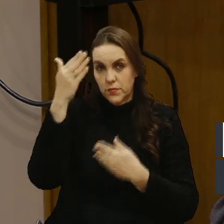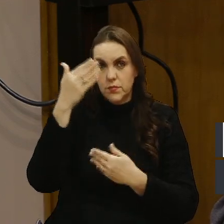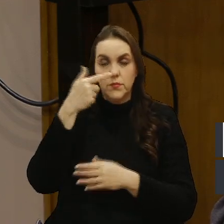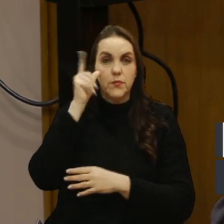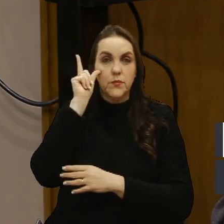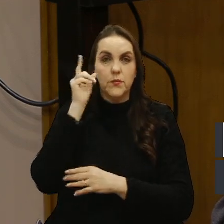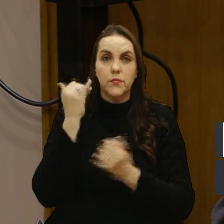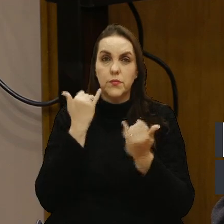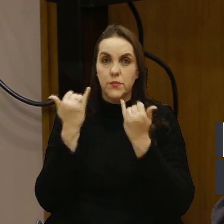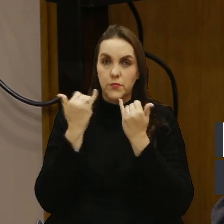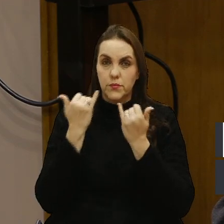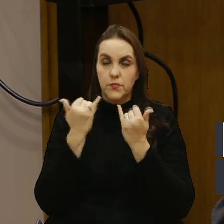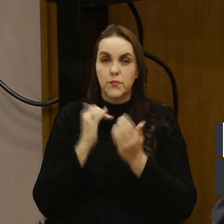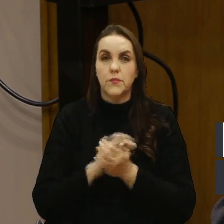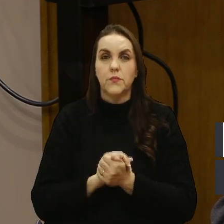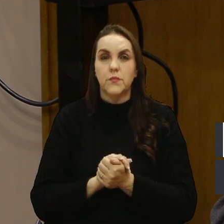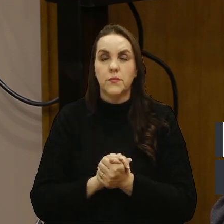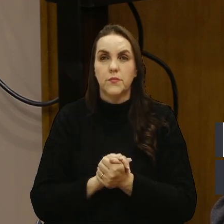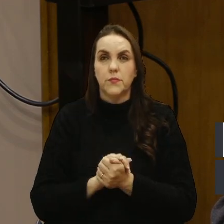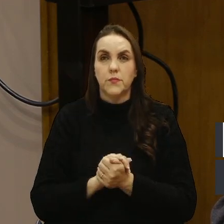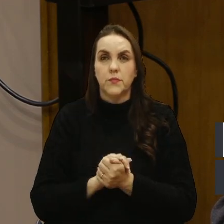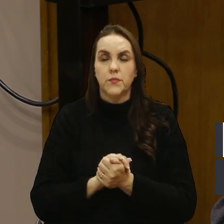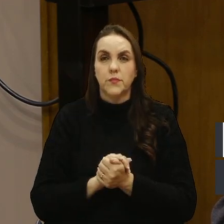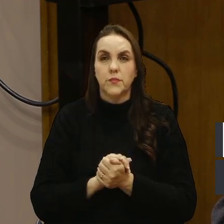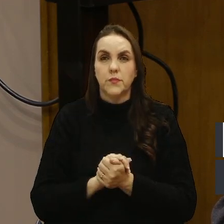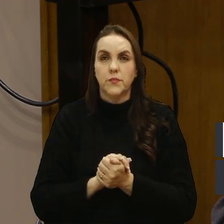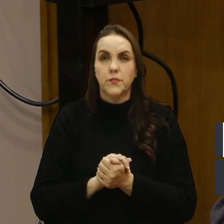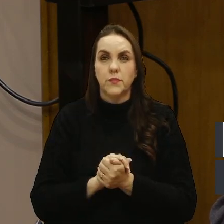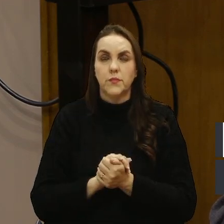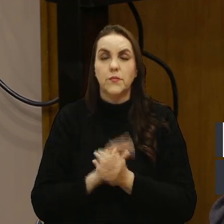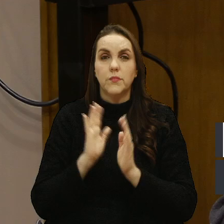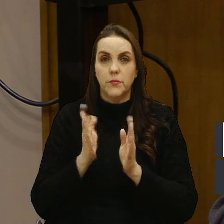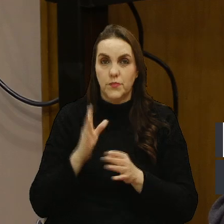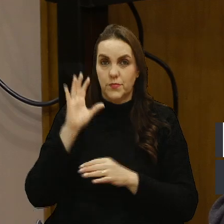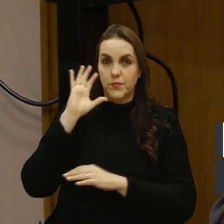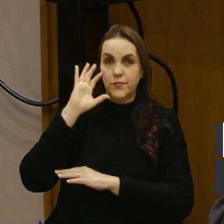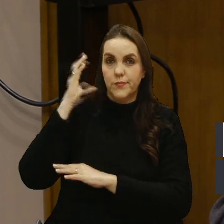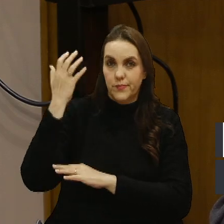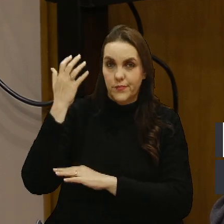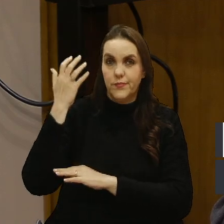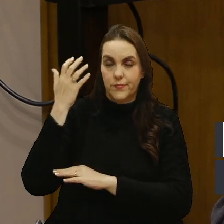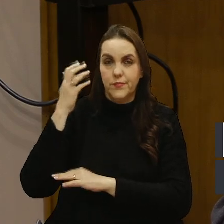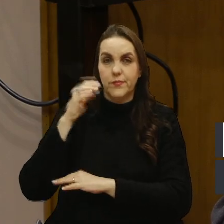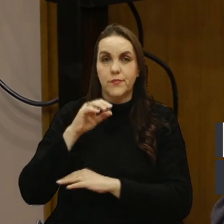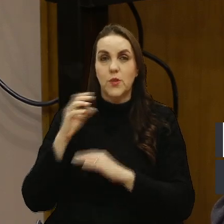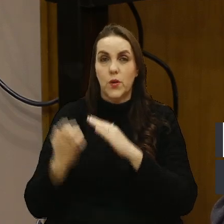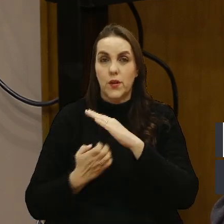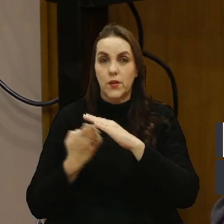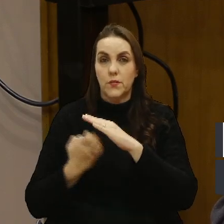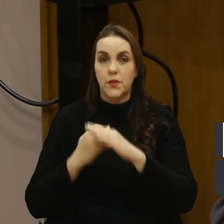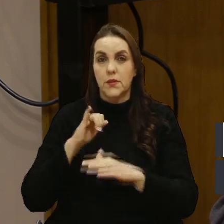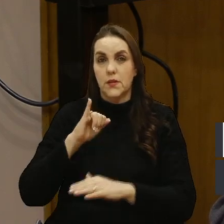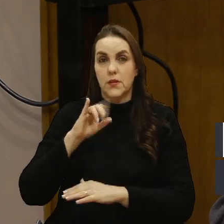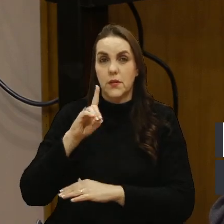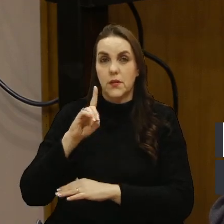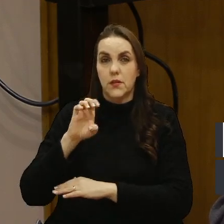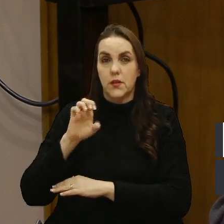pelas informações trazidas, dizendo da parte que já foi resolvido, né, com ideias, as questões